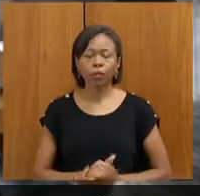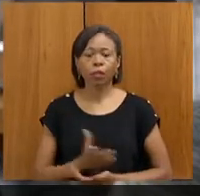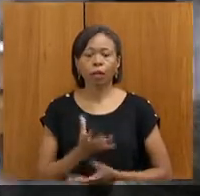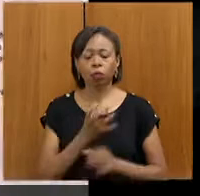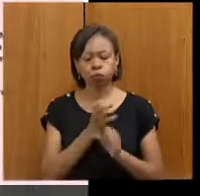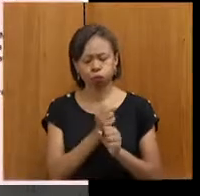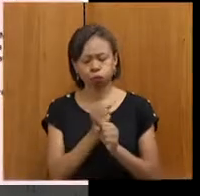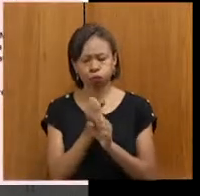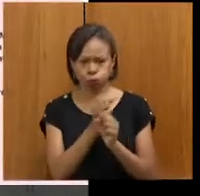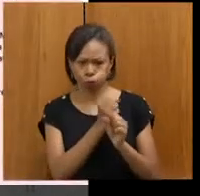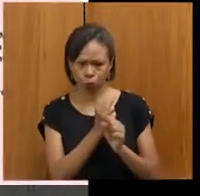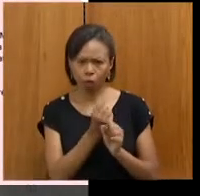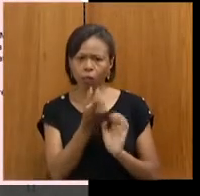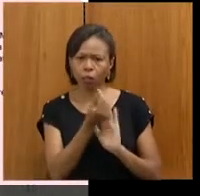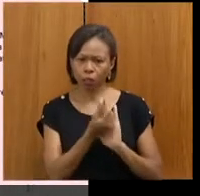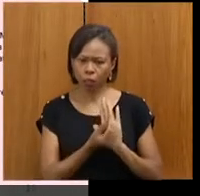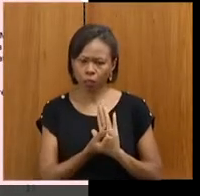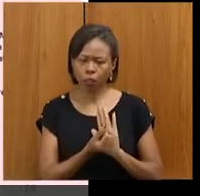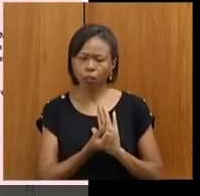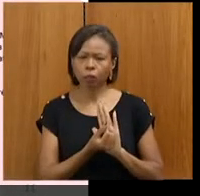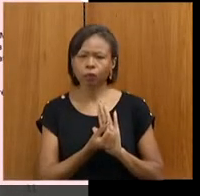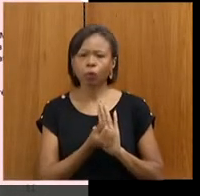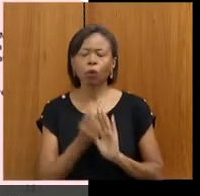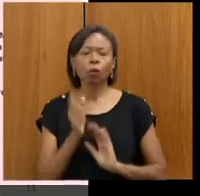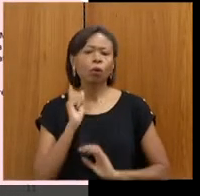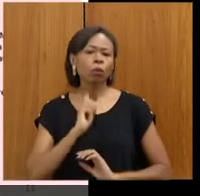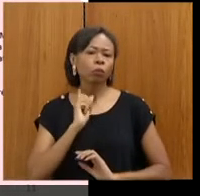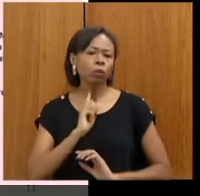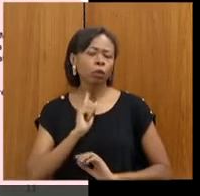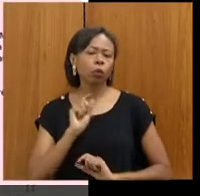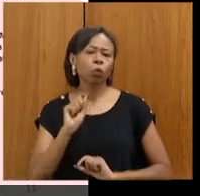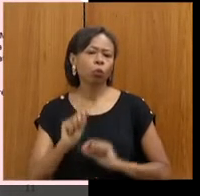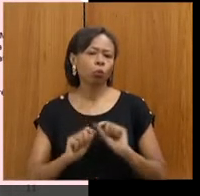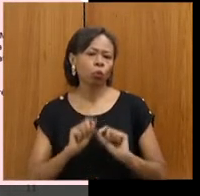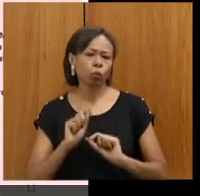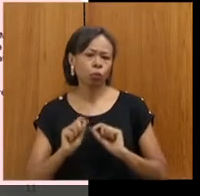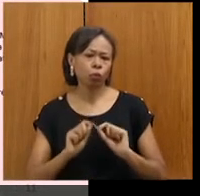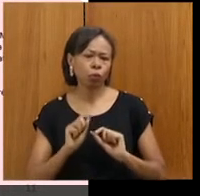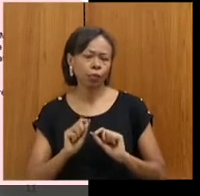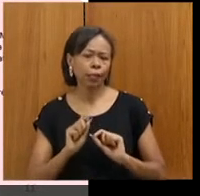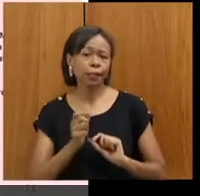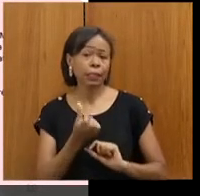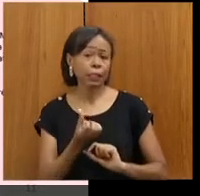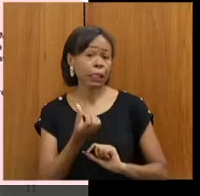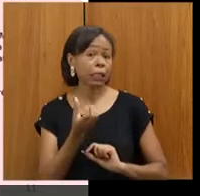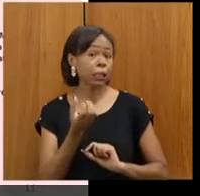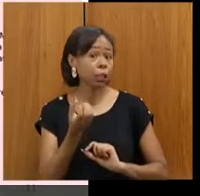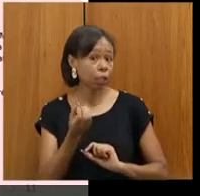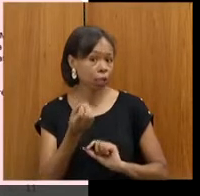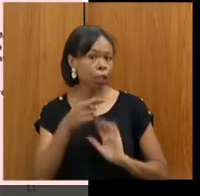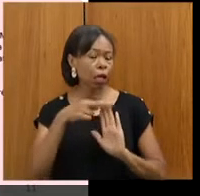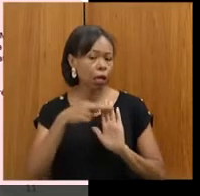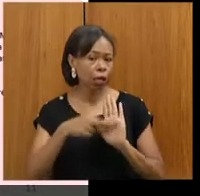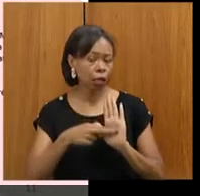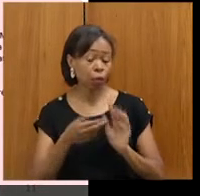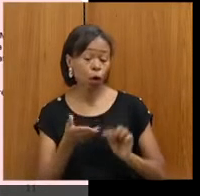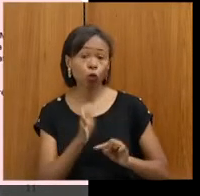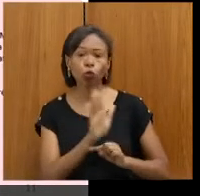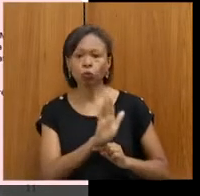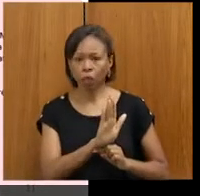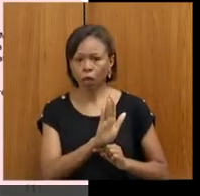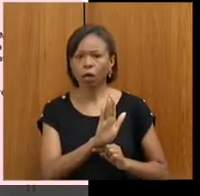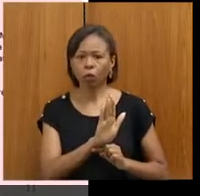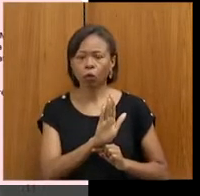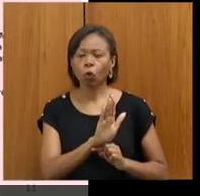de s60 medidas no sentido de ajudar o contribuinte no seu dia a dia em função da pandemia